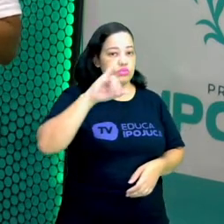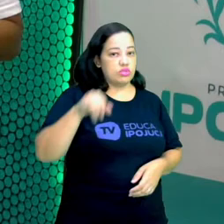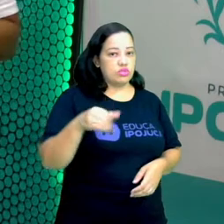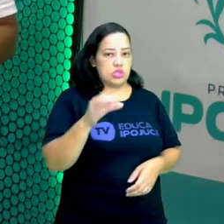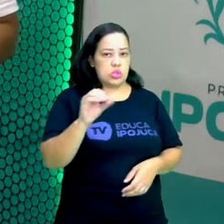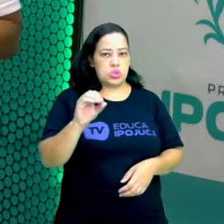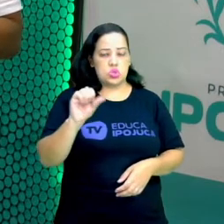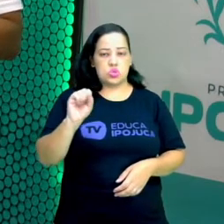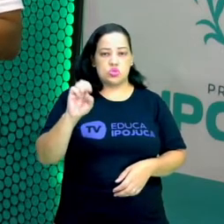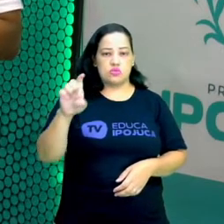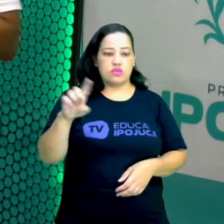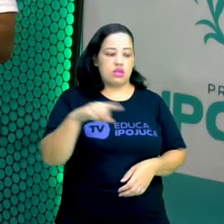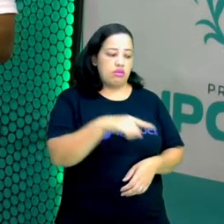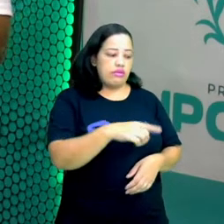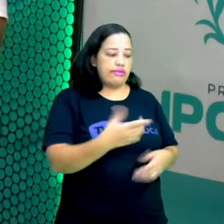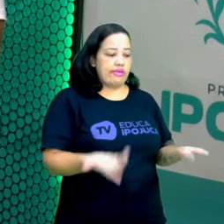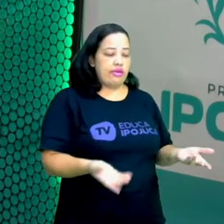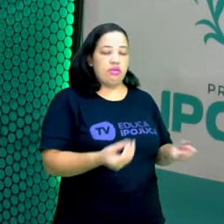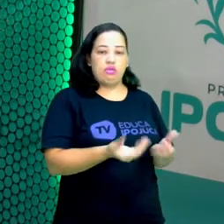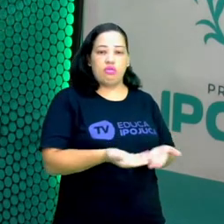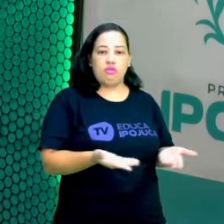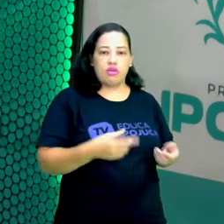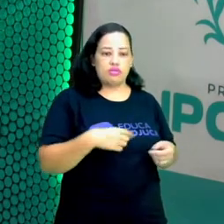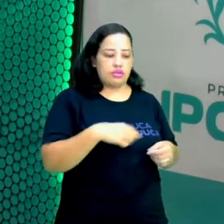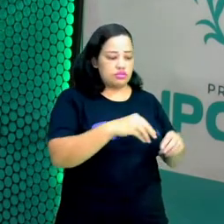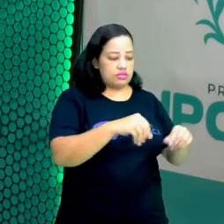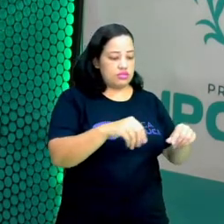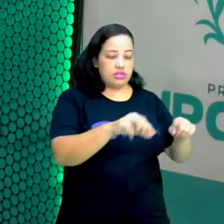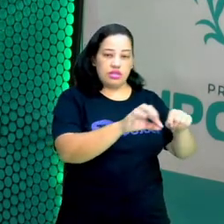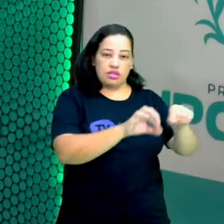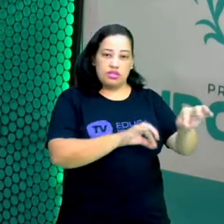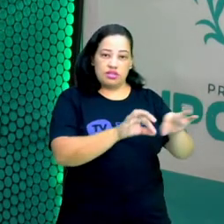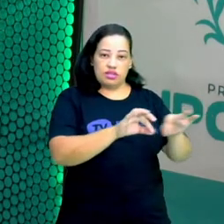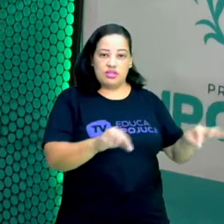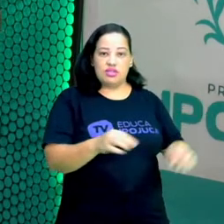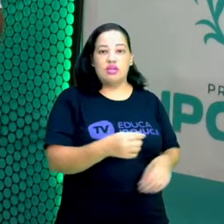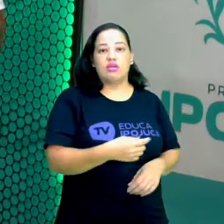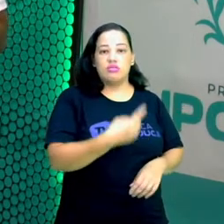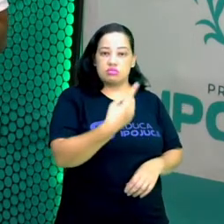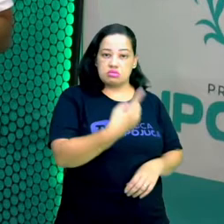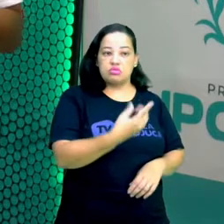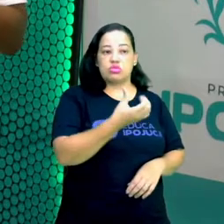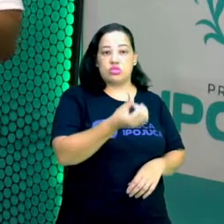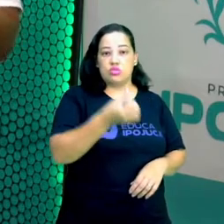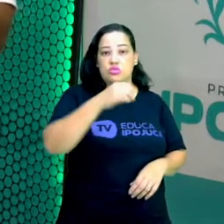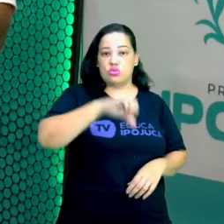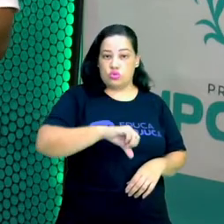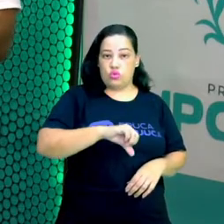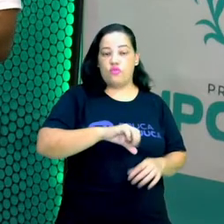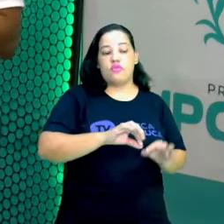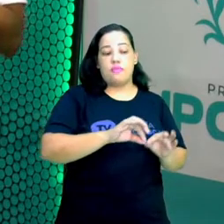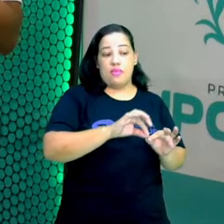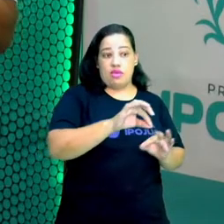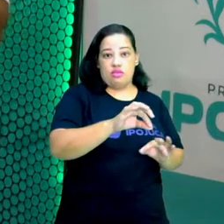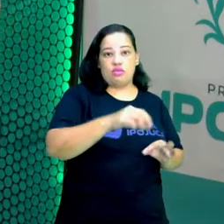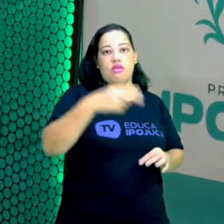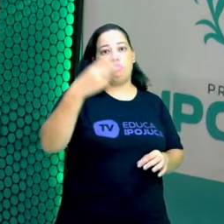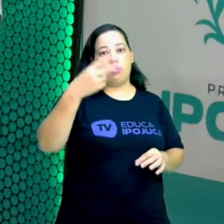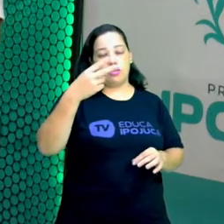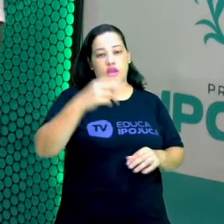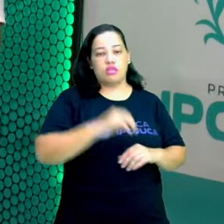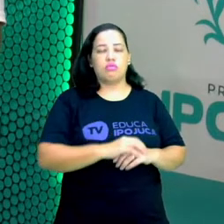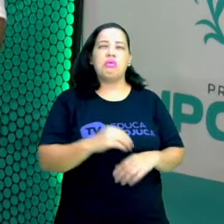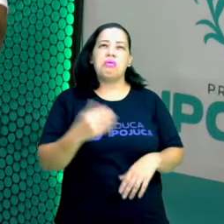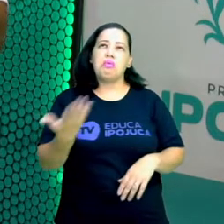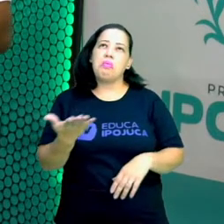tem de área 169 metros quadrado. Então, você tem que descobrir que número elevado